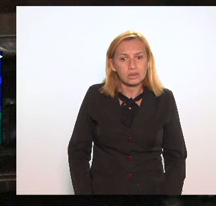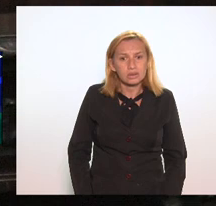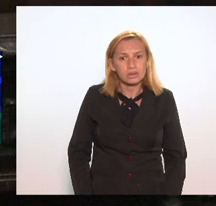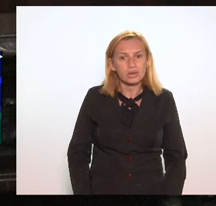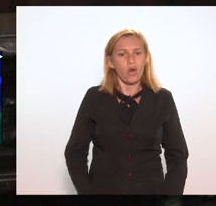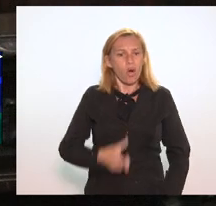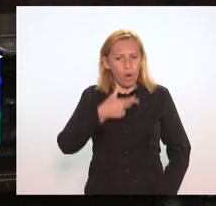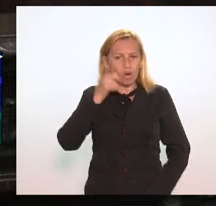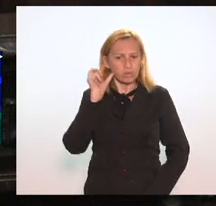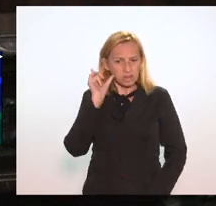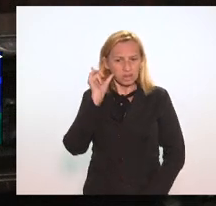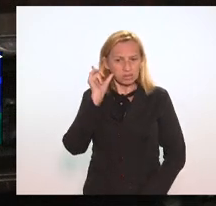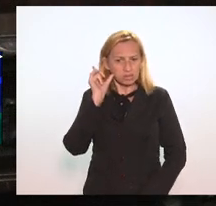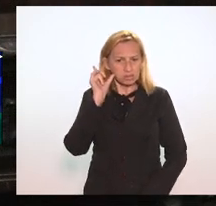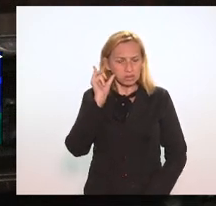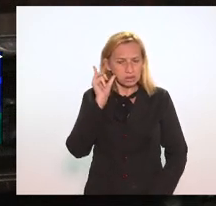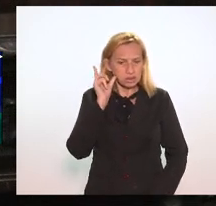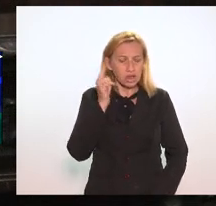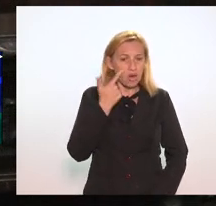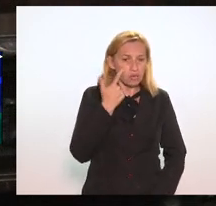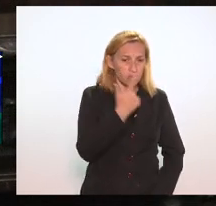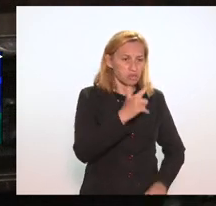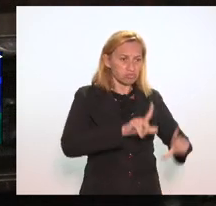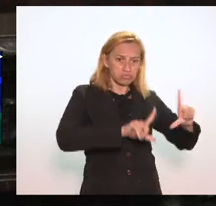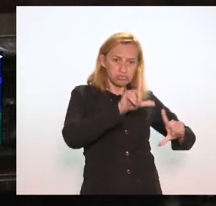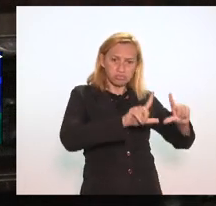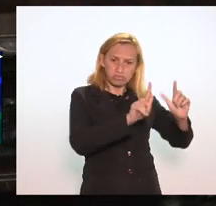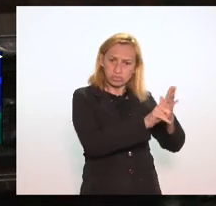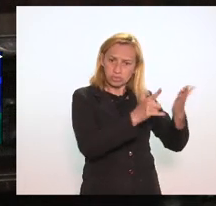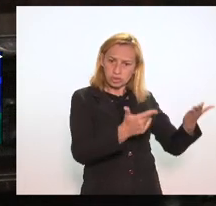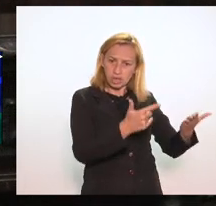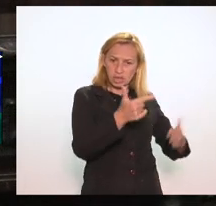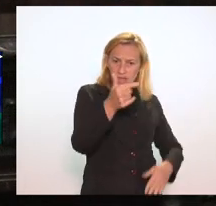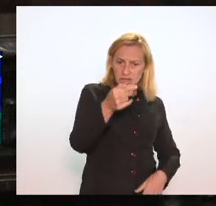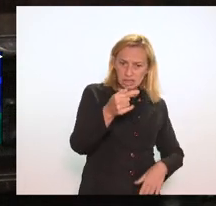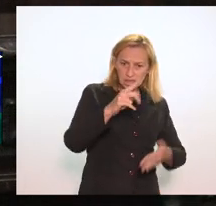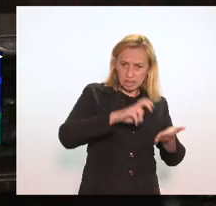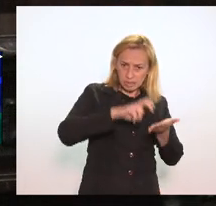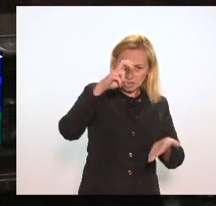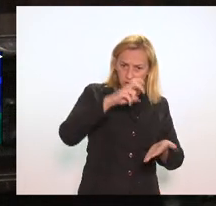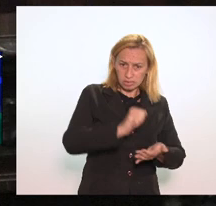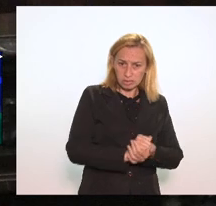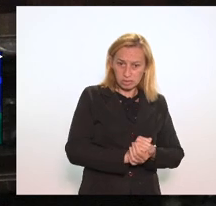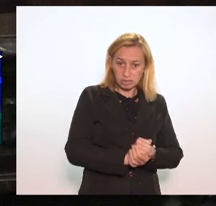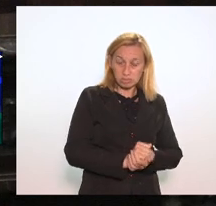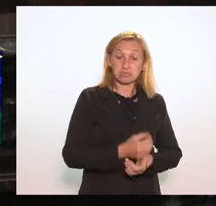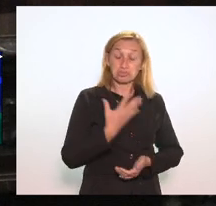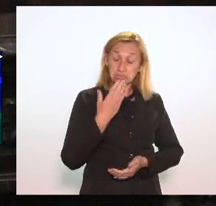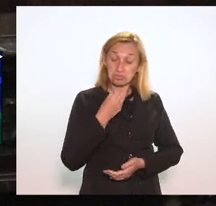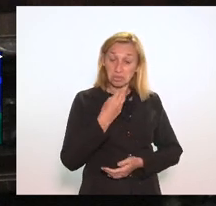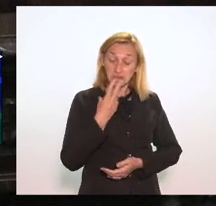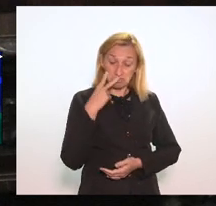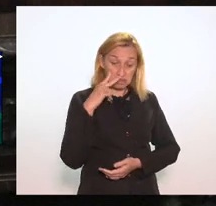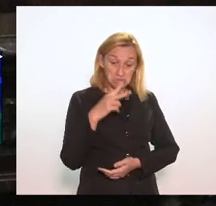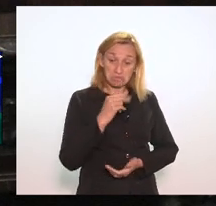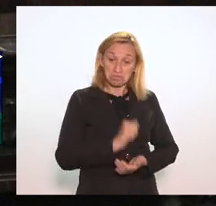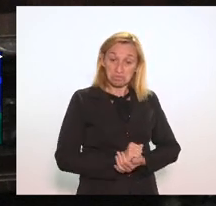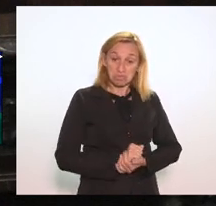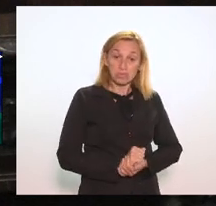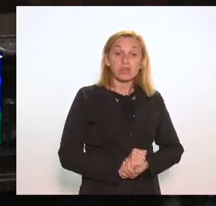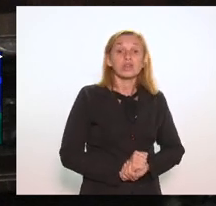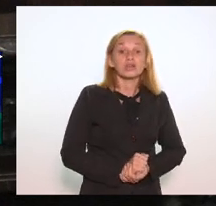E ontem assistir no jornal das sete horas da manhã no jornal muito bem virtual